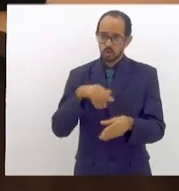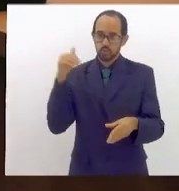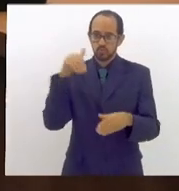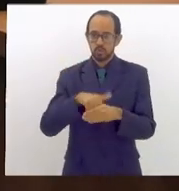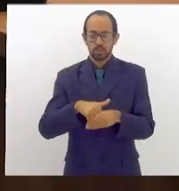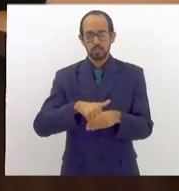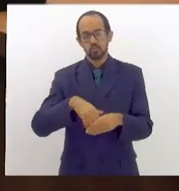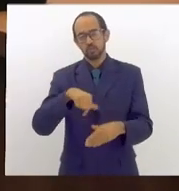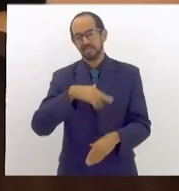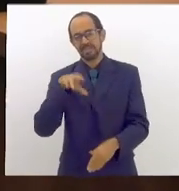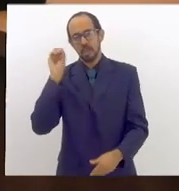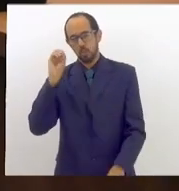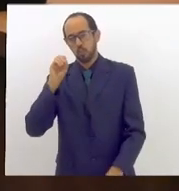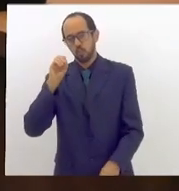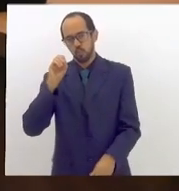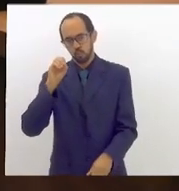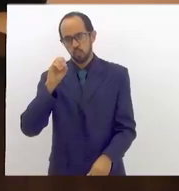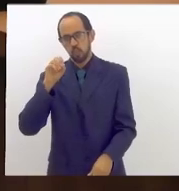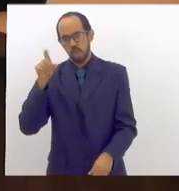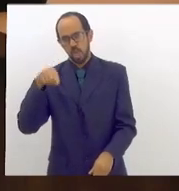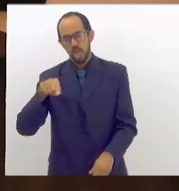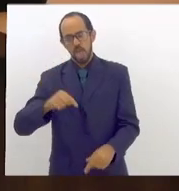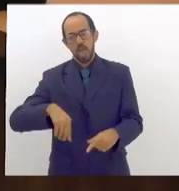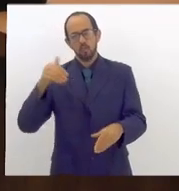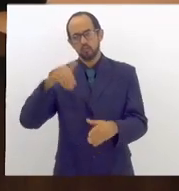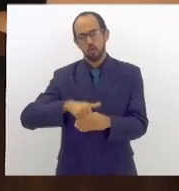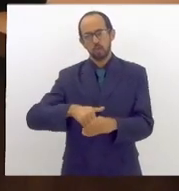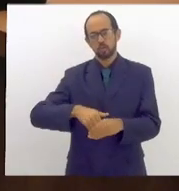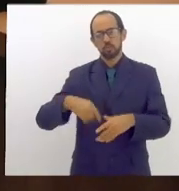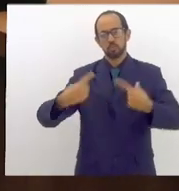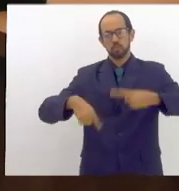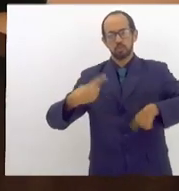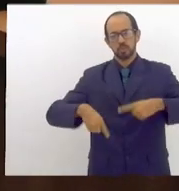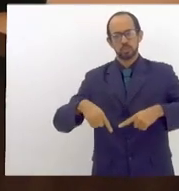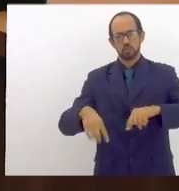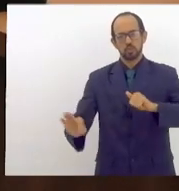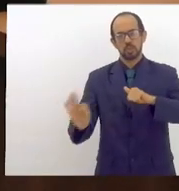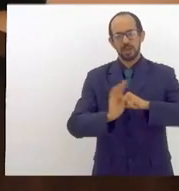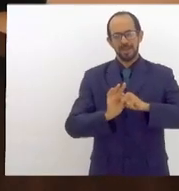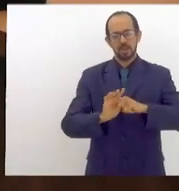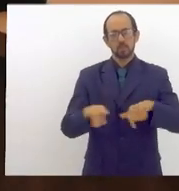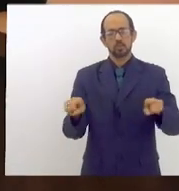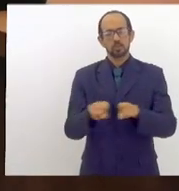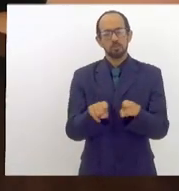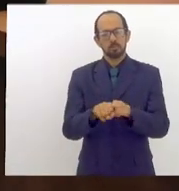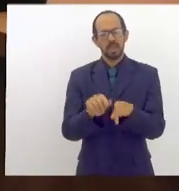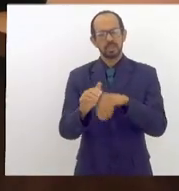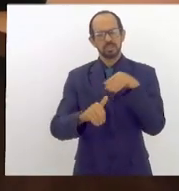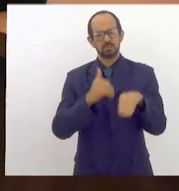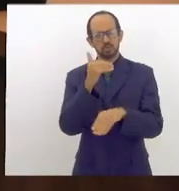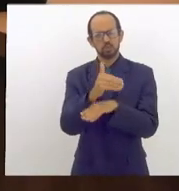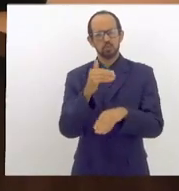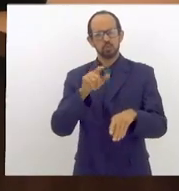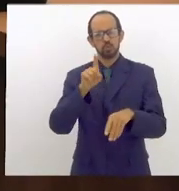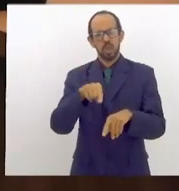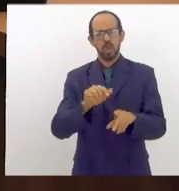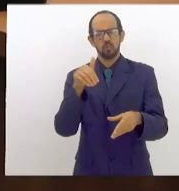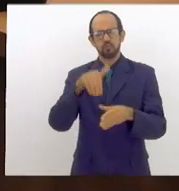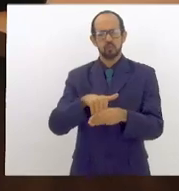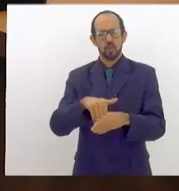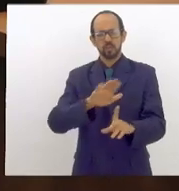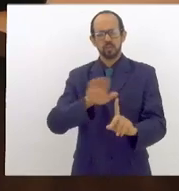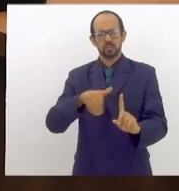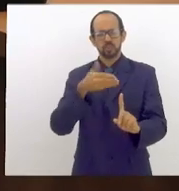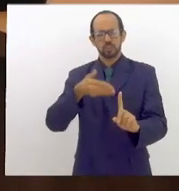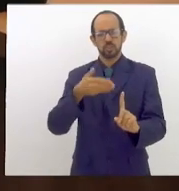o voto contrário Esse é um voto político técnico mais acima de tudo o voto que aposta na dignidade